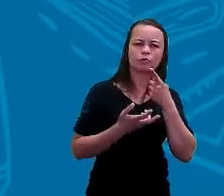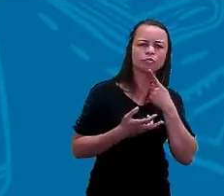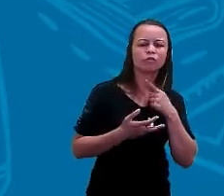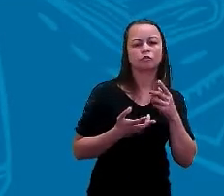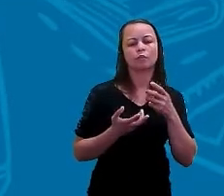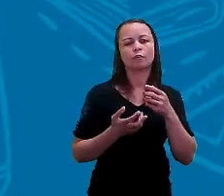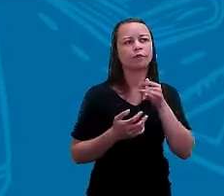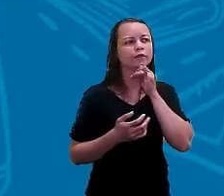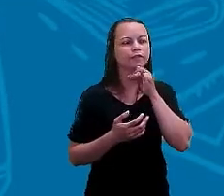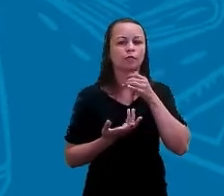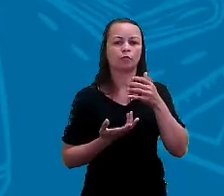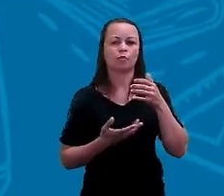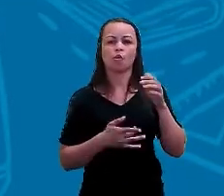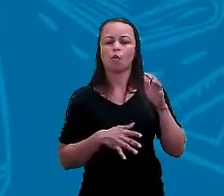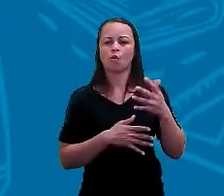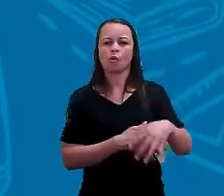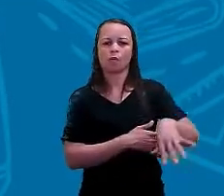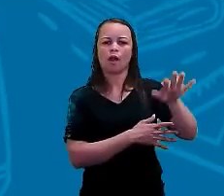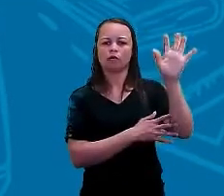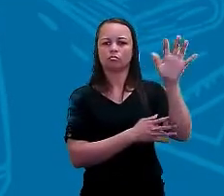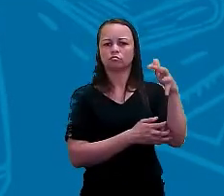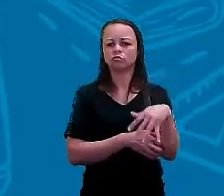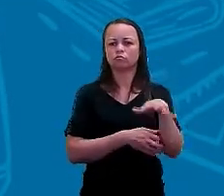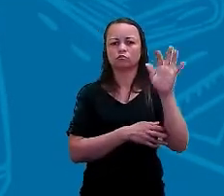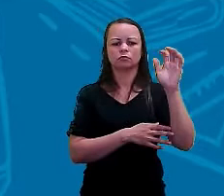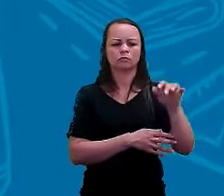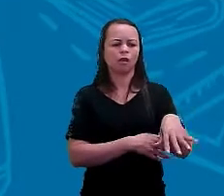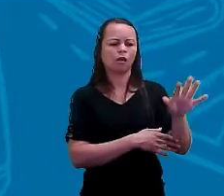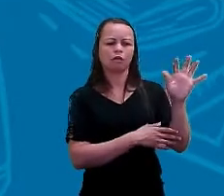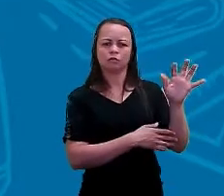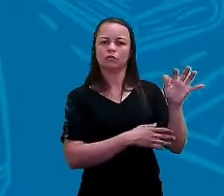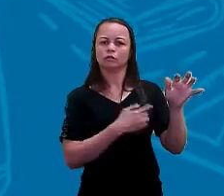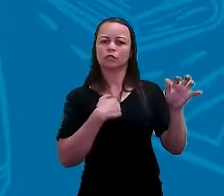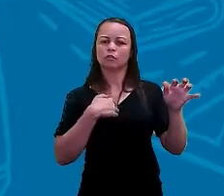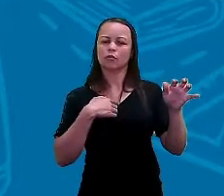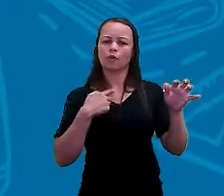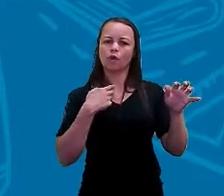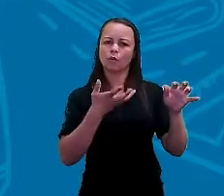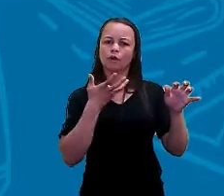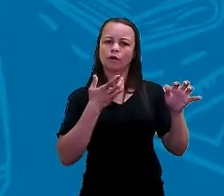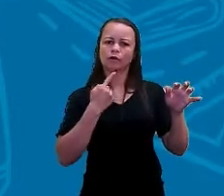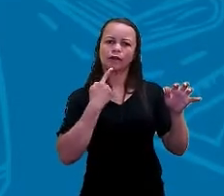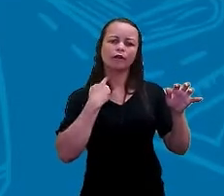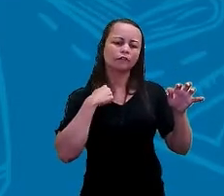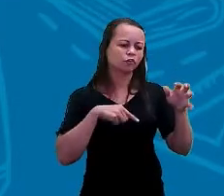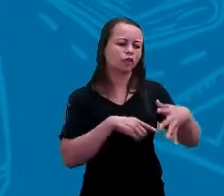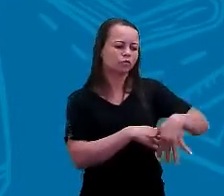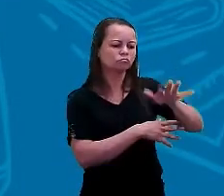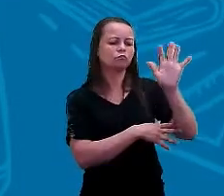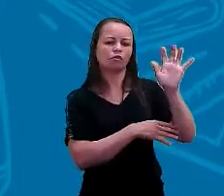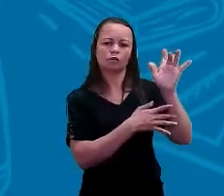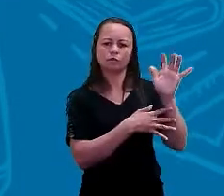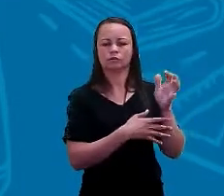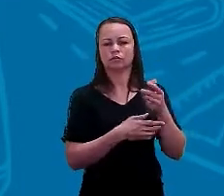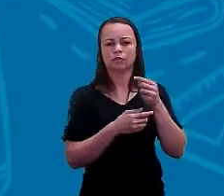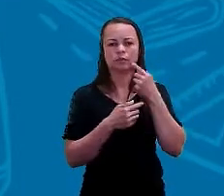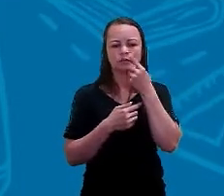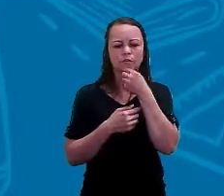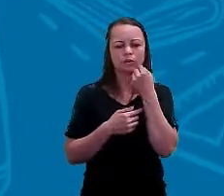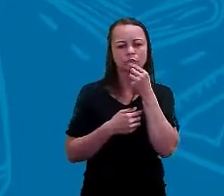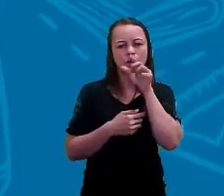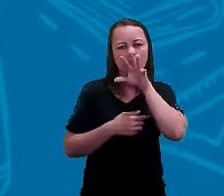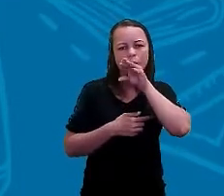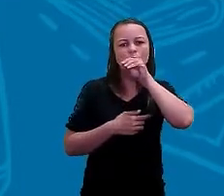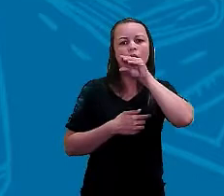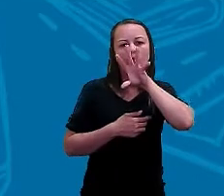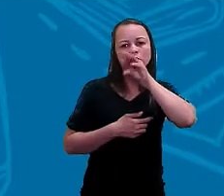exemplo, quando eu estou movendo meu braço aqui, isso é algo que eu faço. Por quê? Porque eu decido fazer isso. Quando eu faço a abertura da minha boca, tem envolvimento